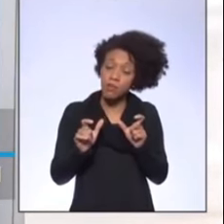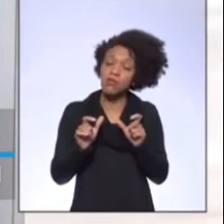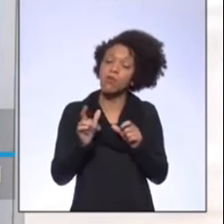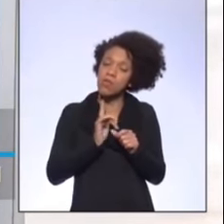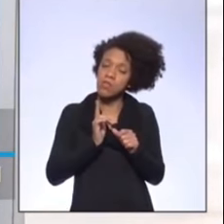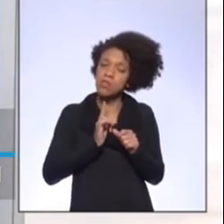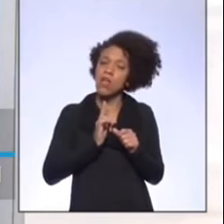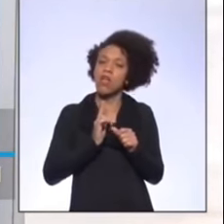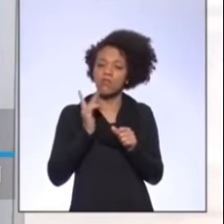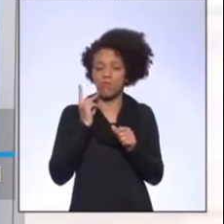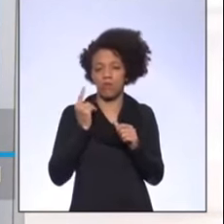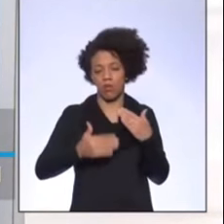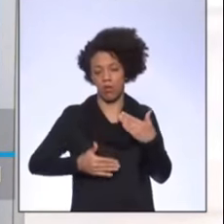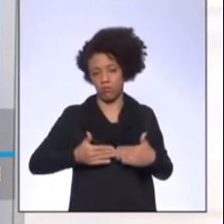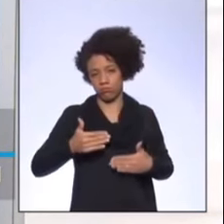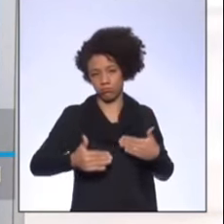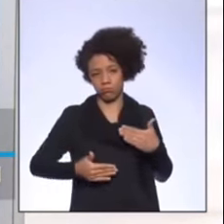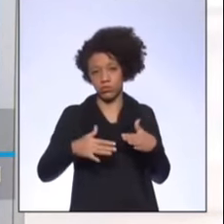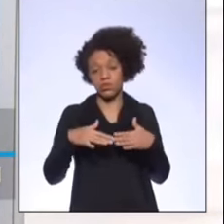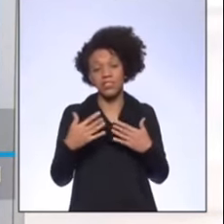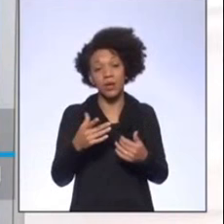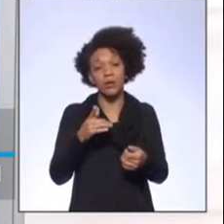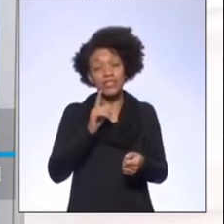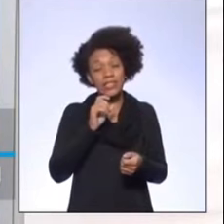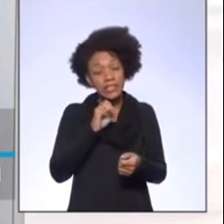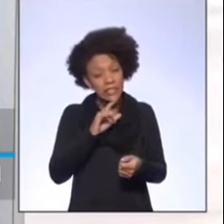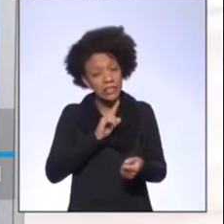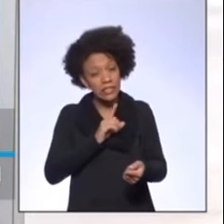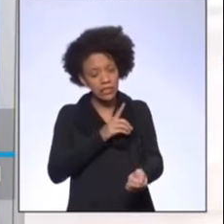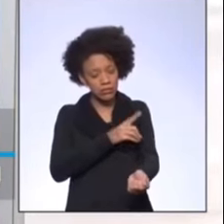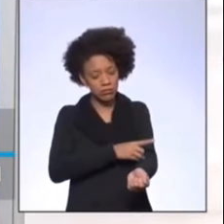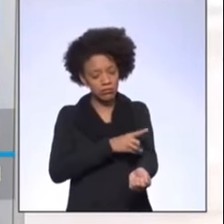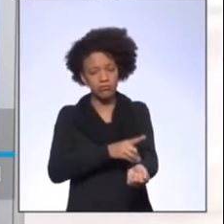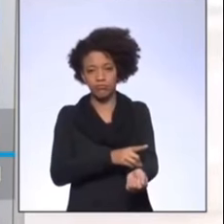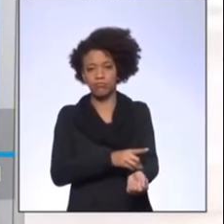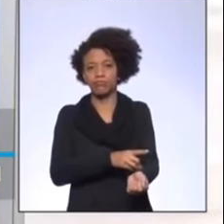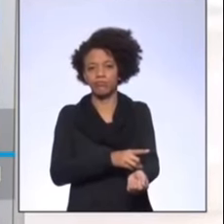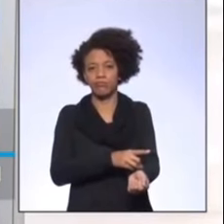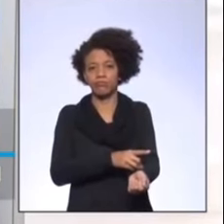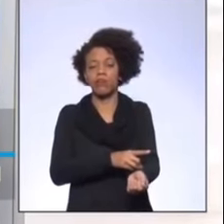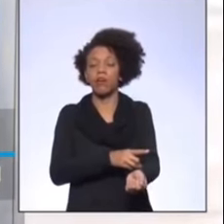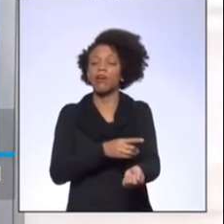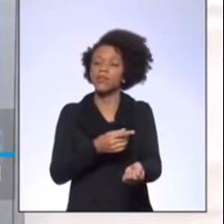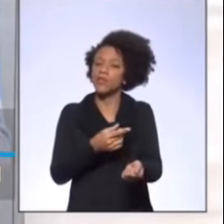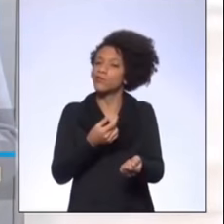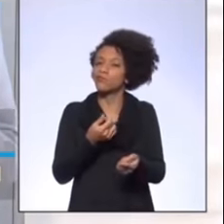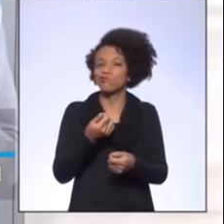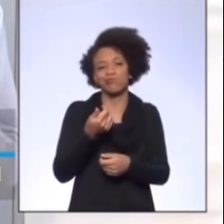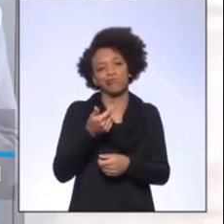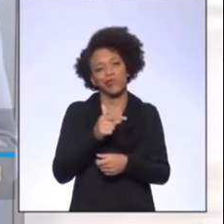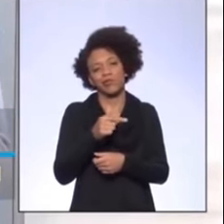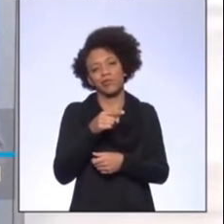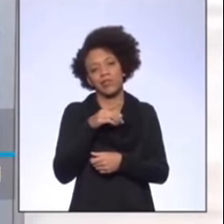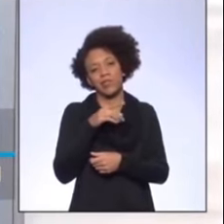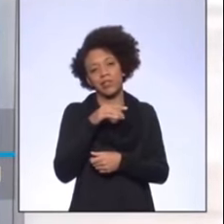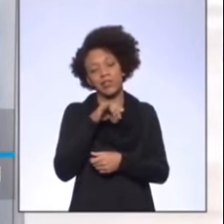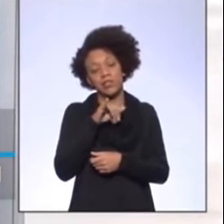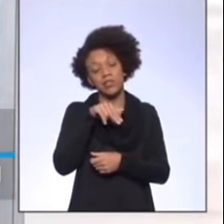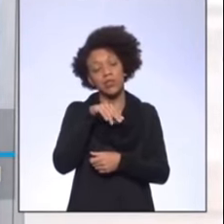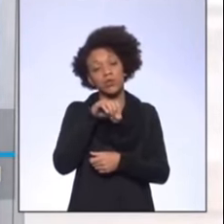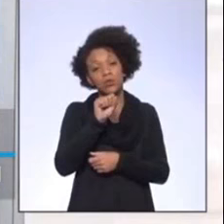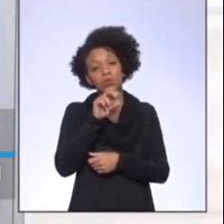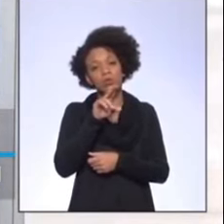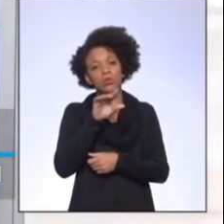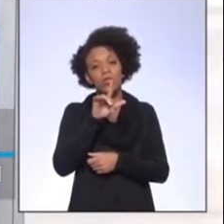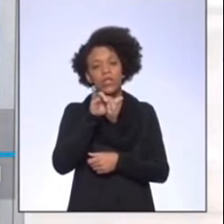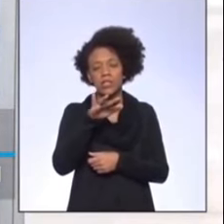insulina. Então, quem está com diabetes, por algum motivo, não está produzindo insulina. Tá? Um outro hormônio é o glucagon, que a gente não vai entrar